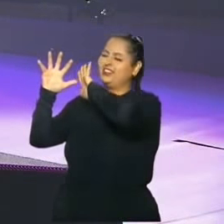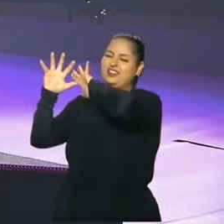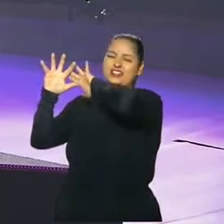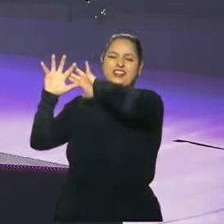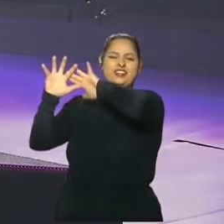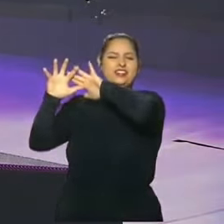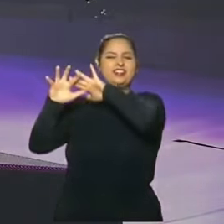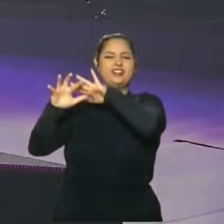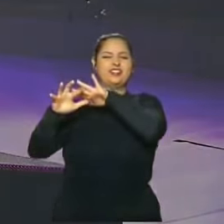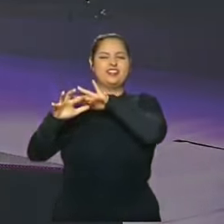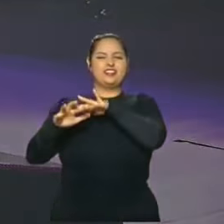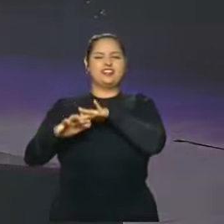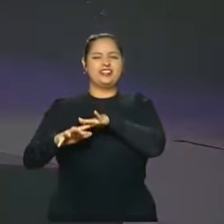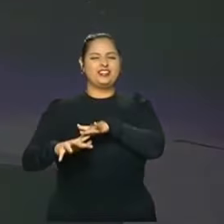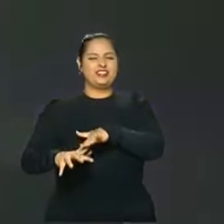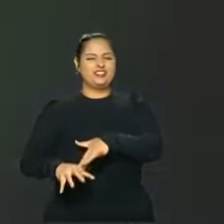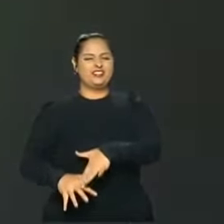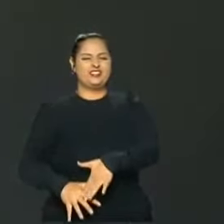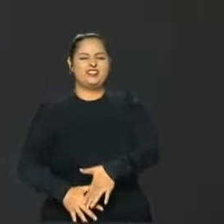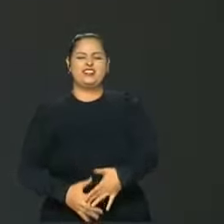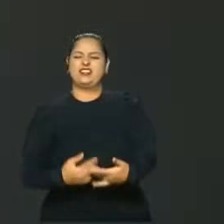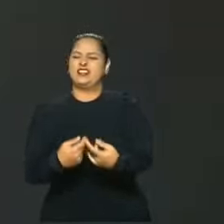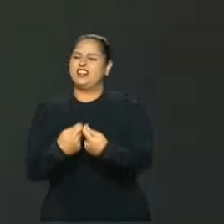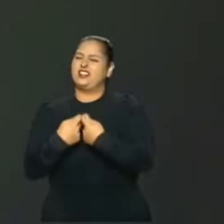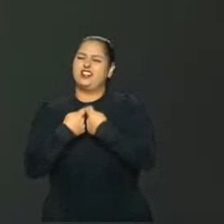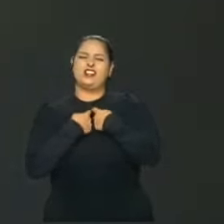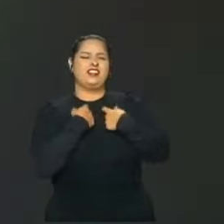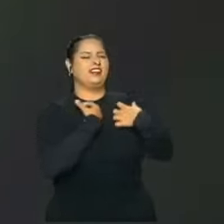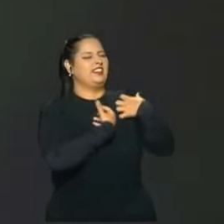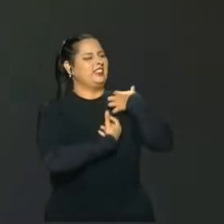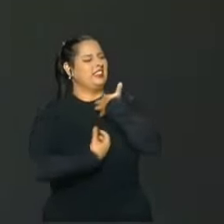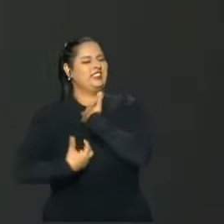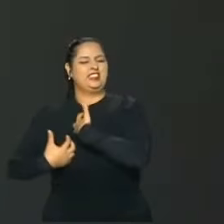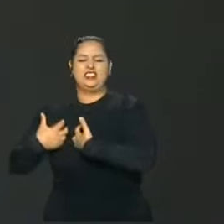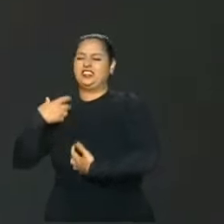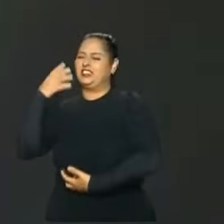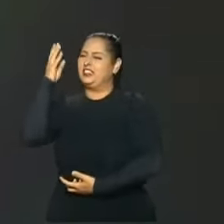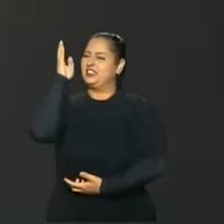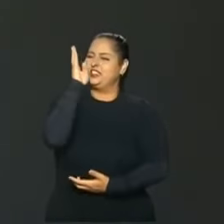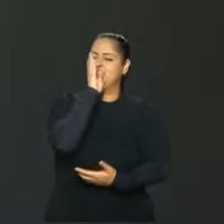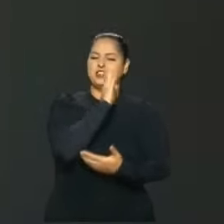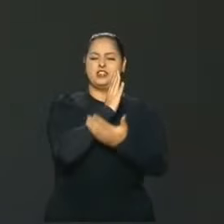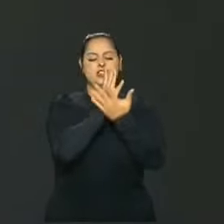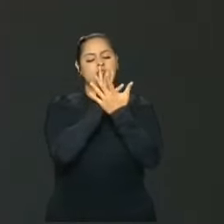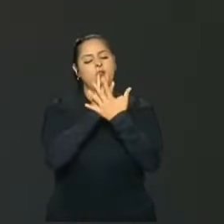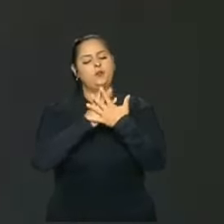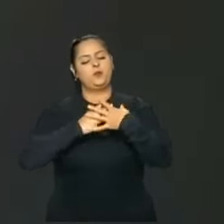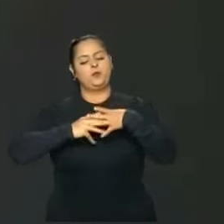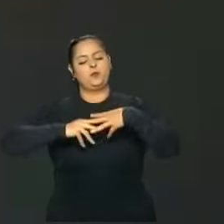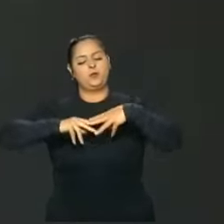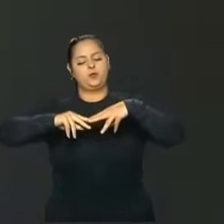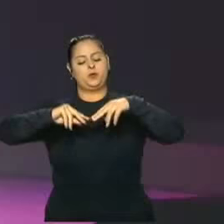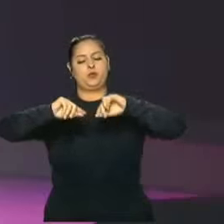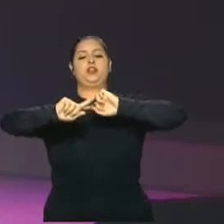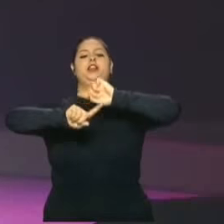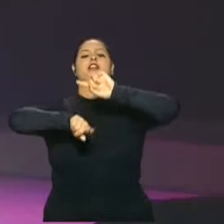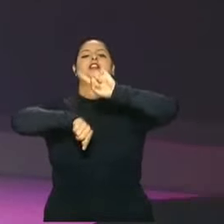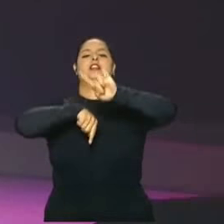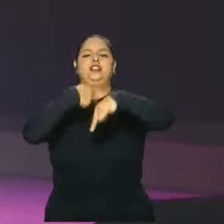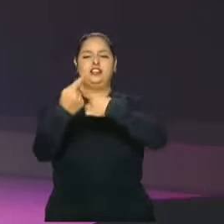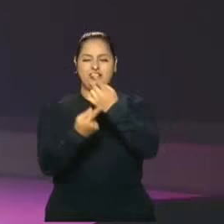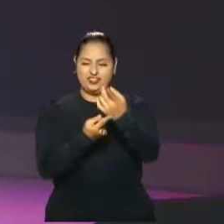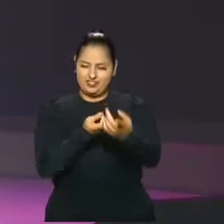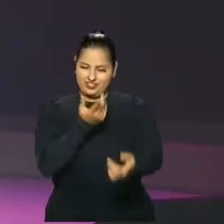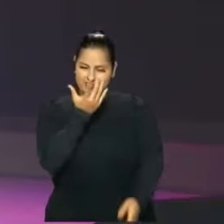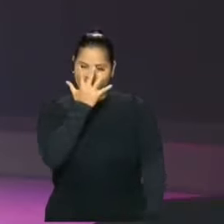que sempre me fez mal, mal que findou só depois do